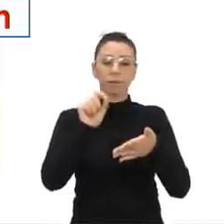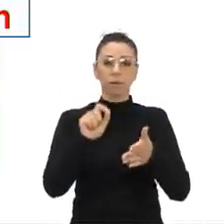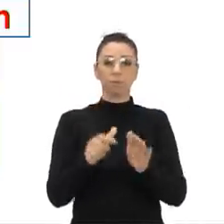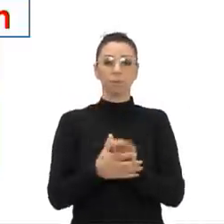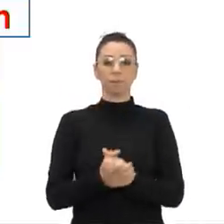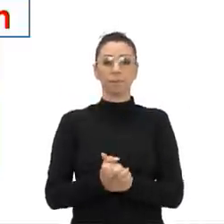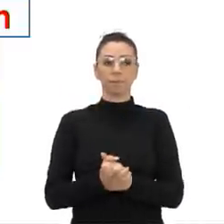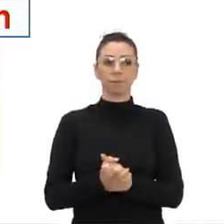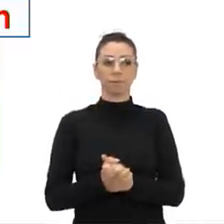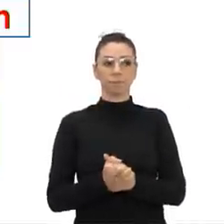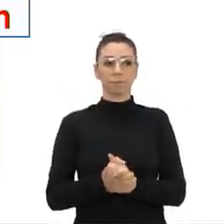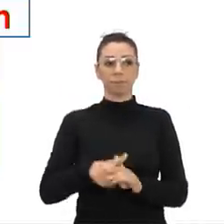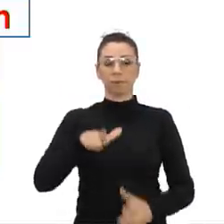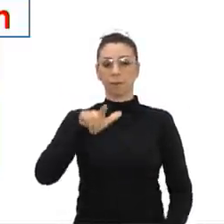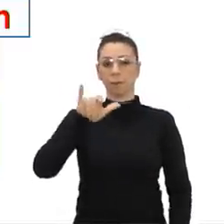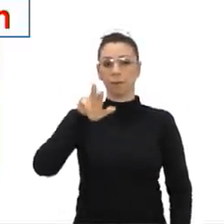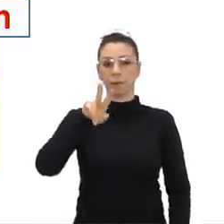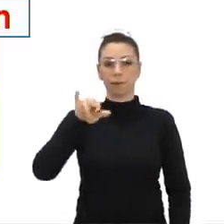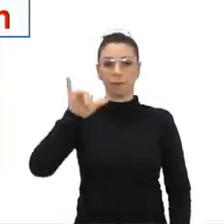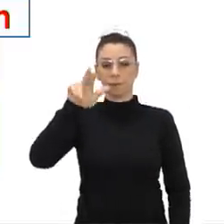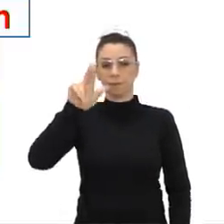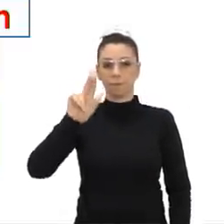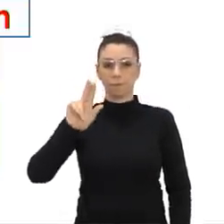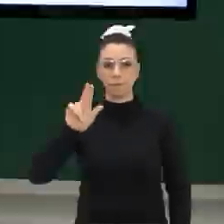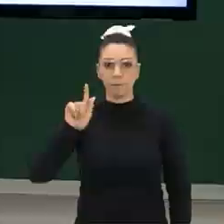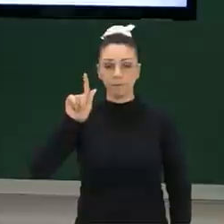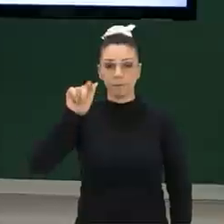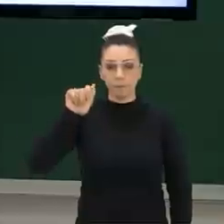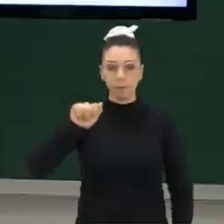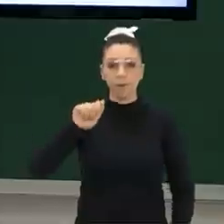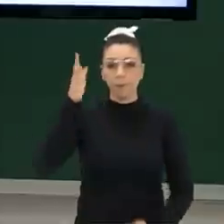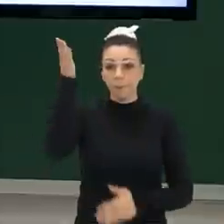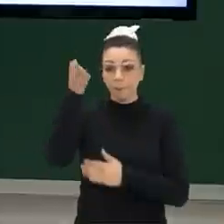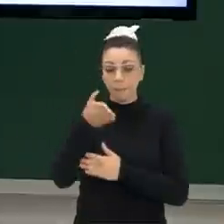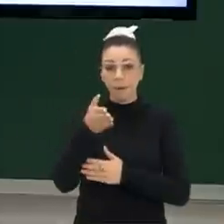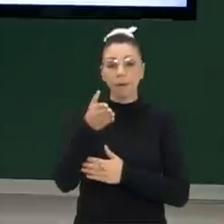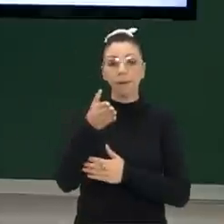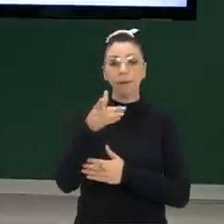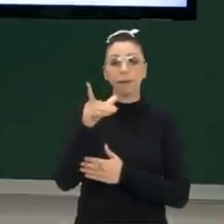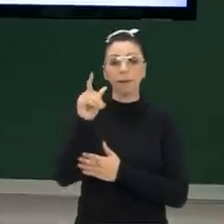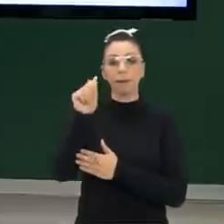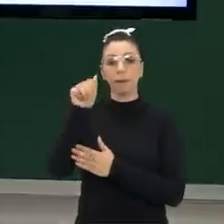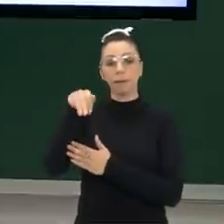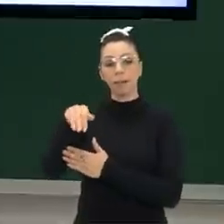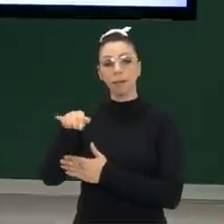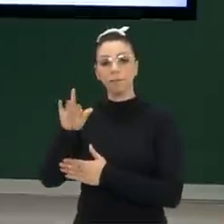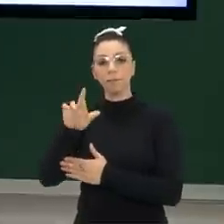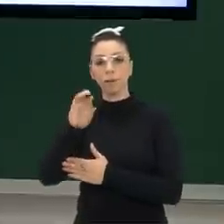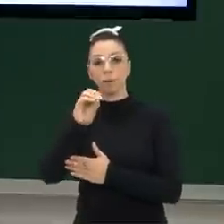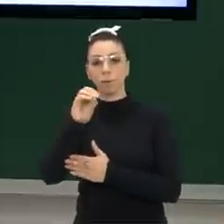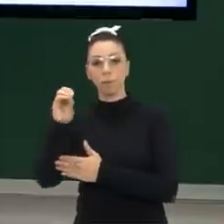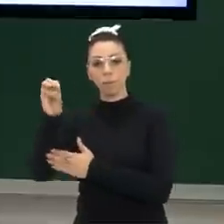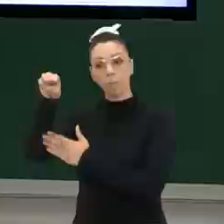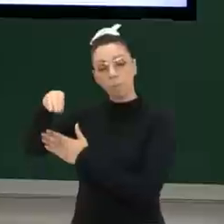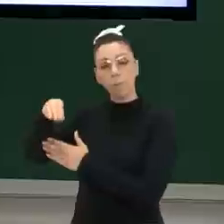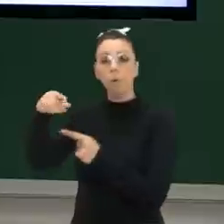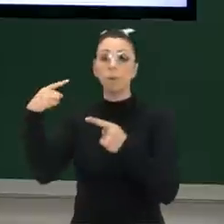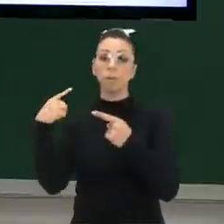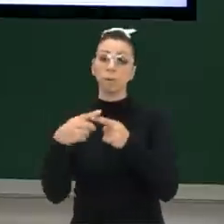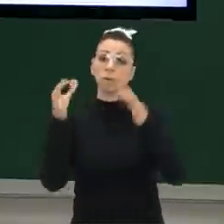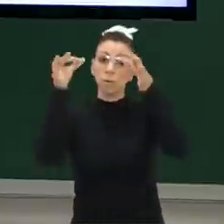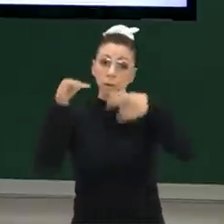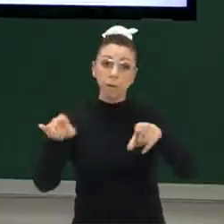living barra dining room, está certo? Está perfeito. Porque são os dois ambientes